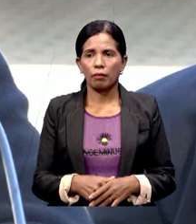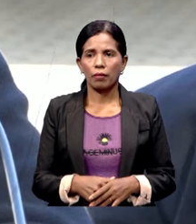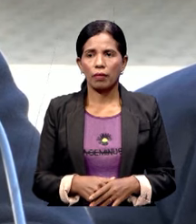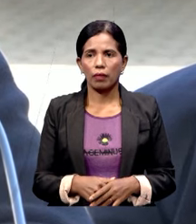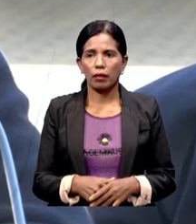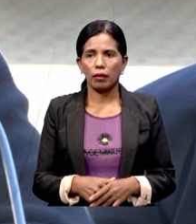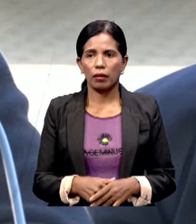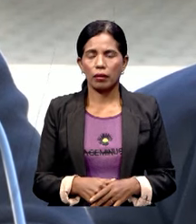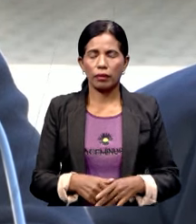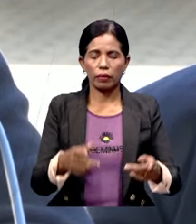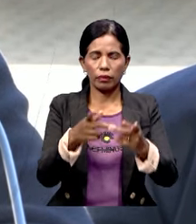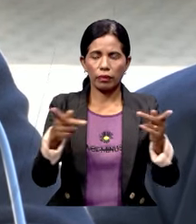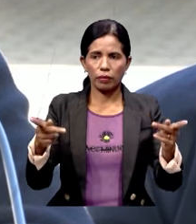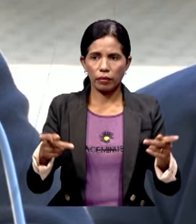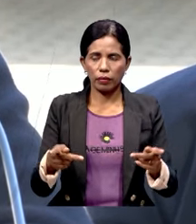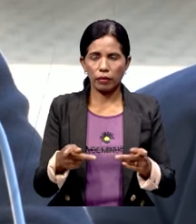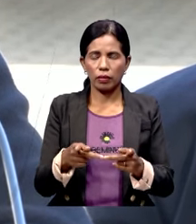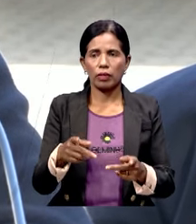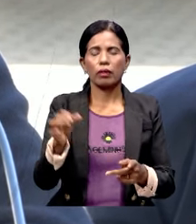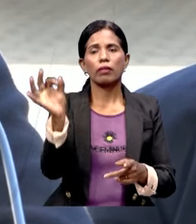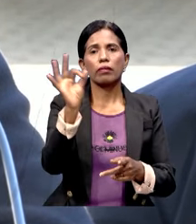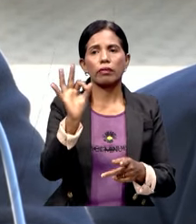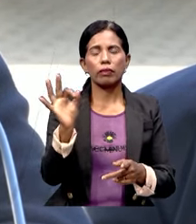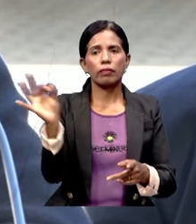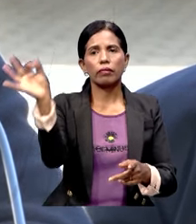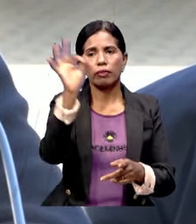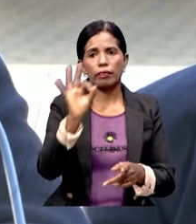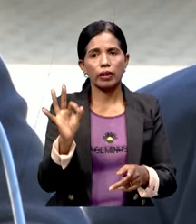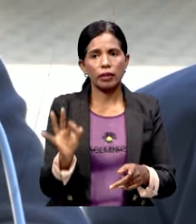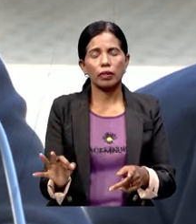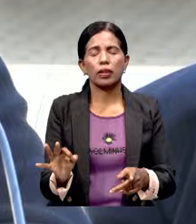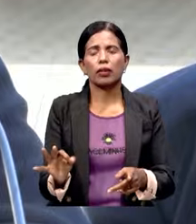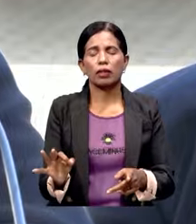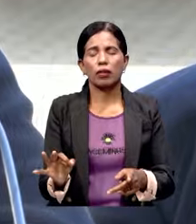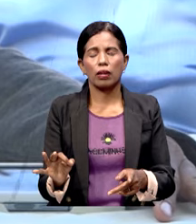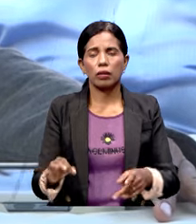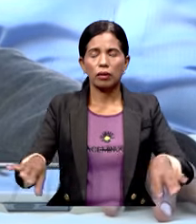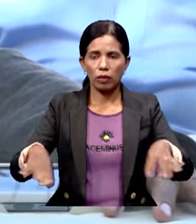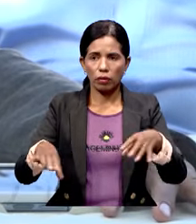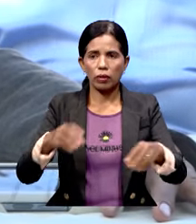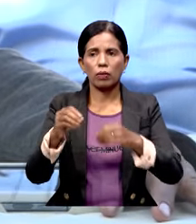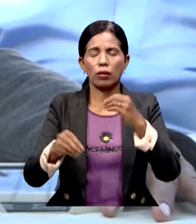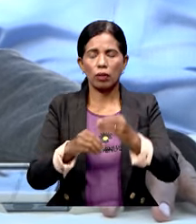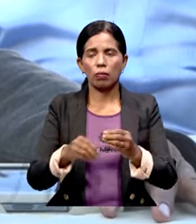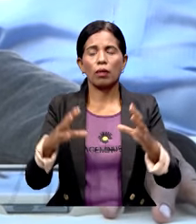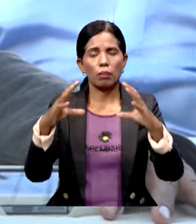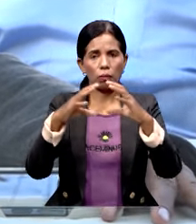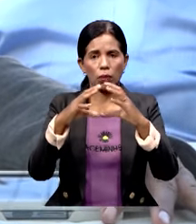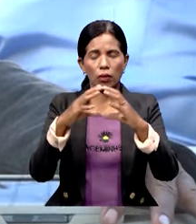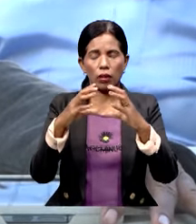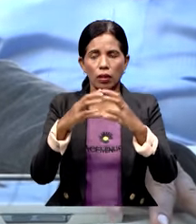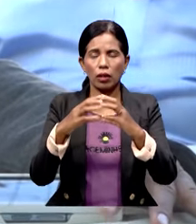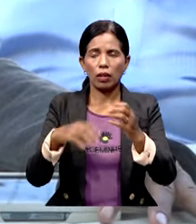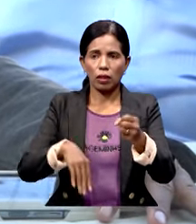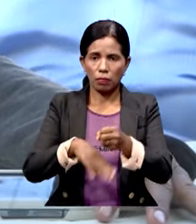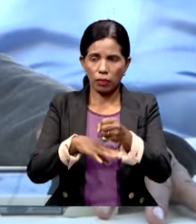dua gedung nebe federasaun fasilita para servisu bab bola Timor Leste. Padilai